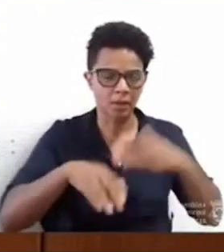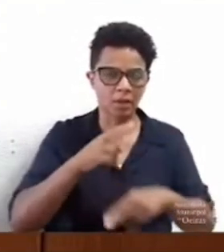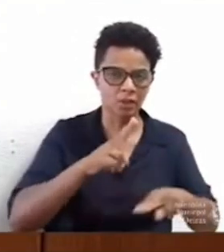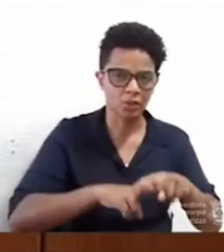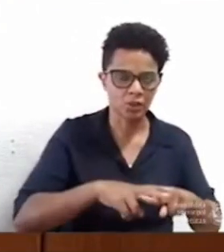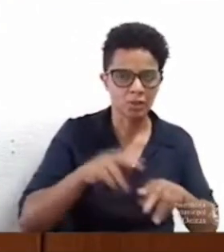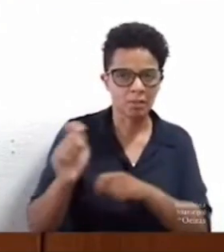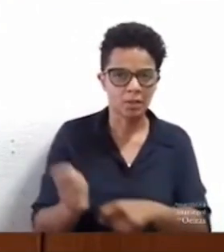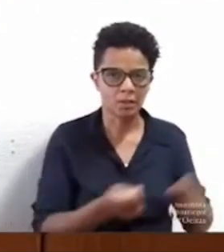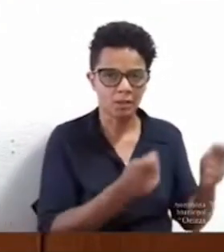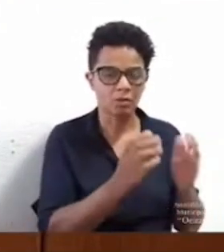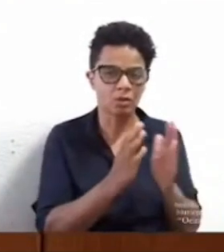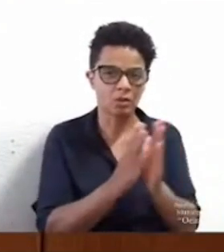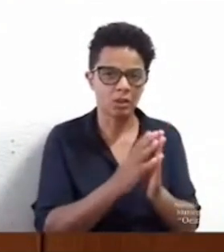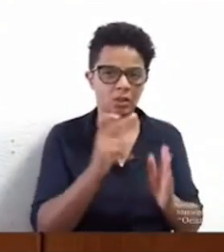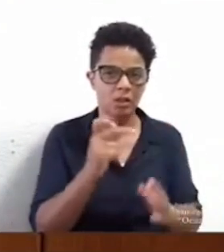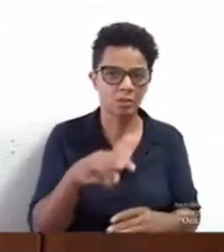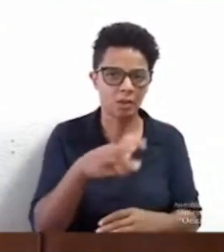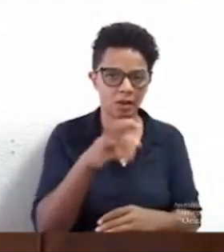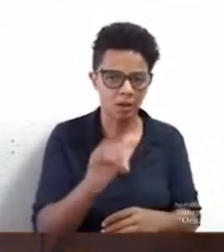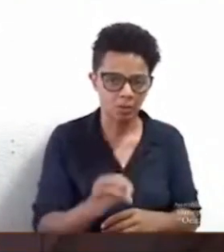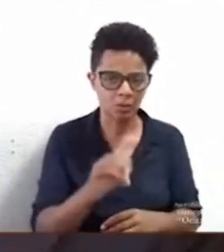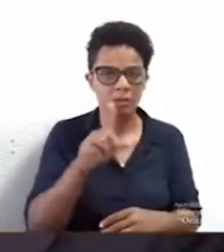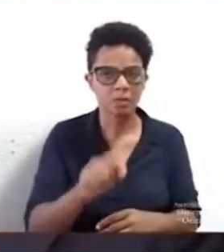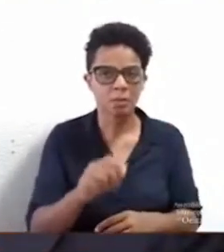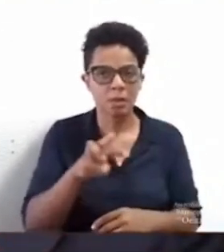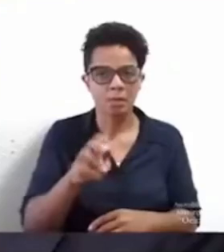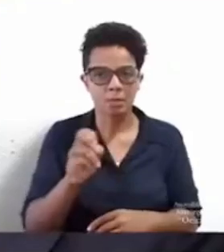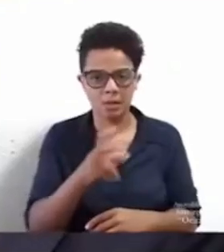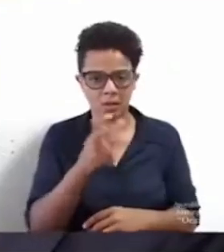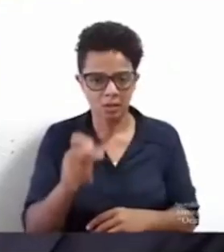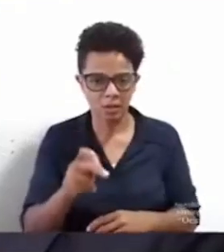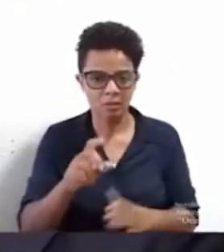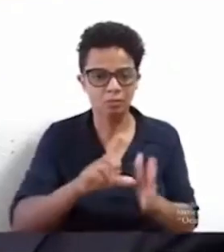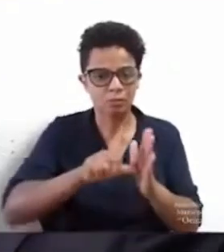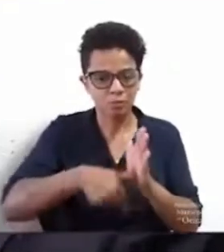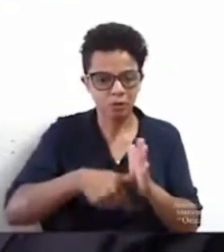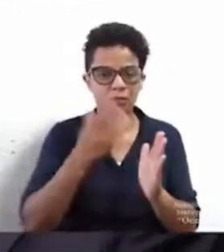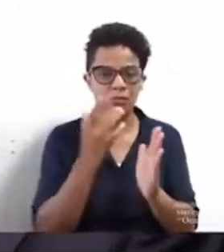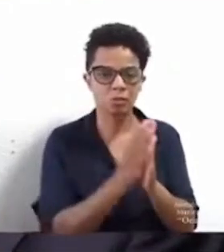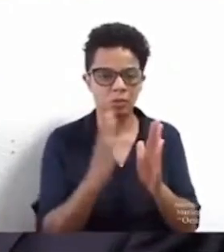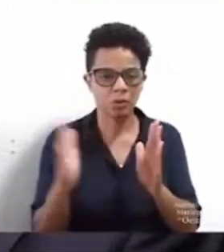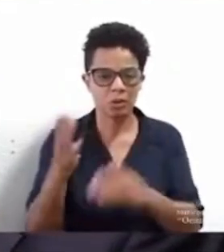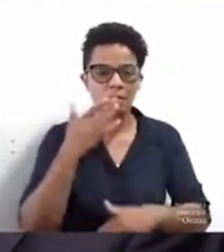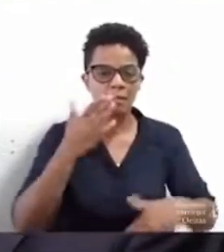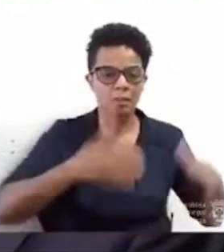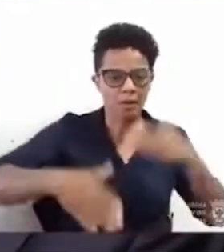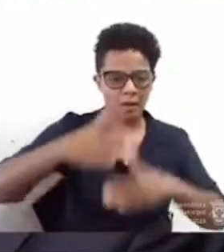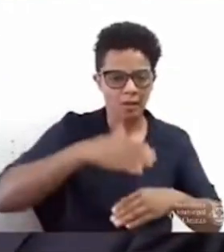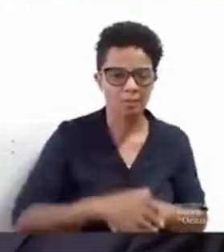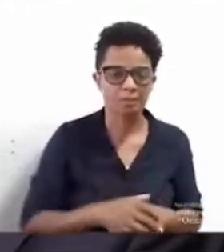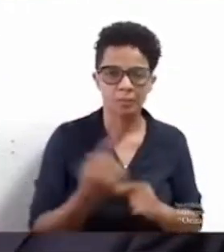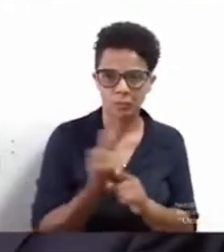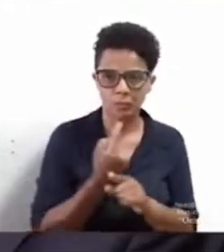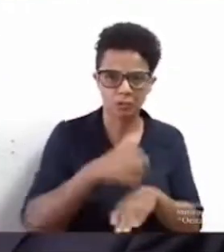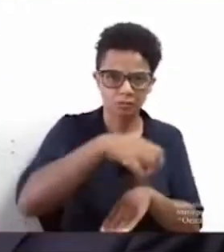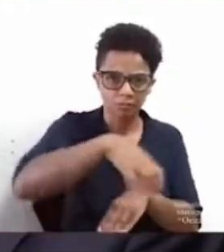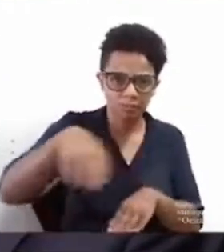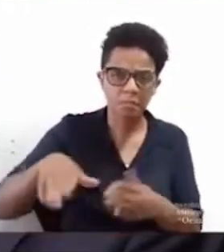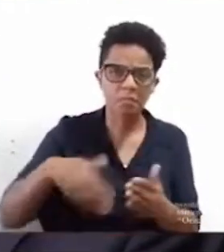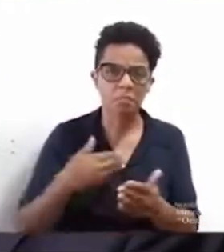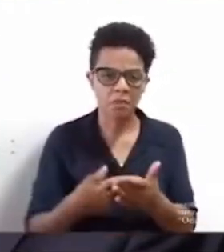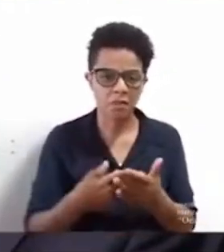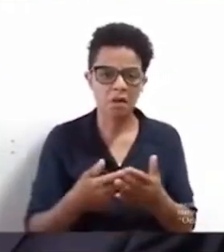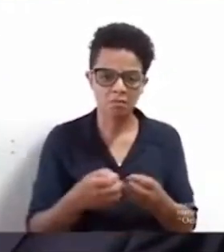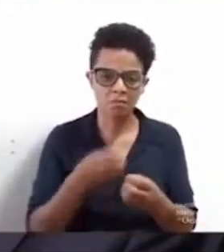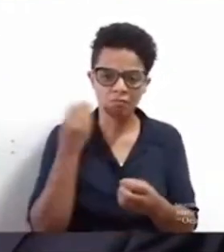Tacos, Santo Amaro e na Marina, inserta na extensão do projeto municipal das bibliotecas de praia. Estes equipamentos têm vindo a ganhar popularidade